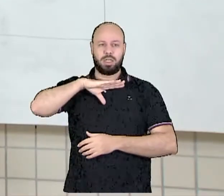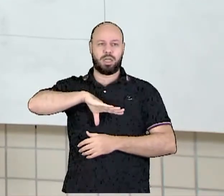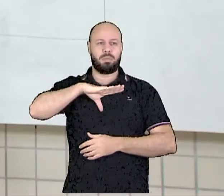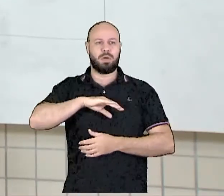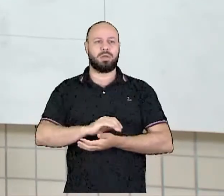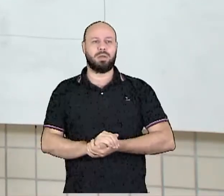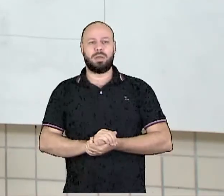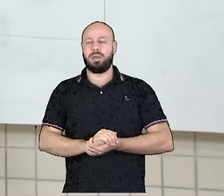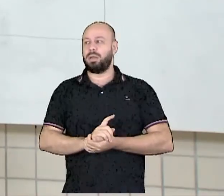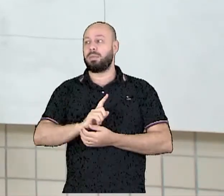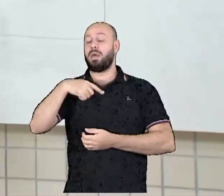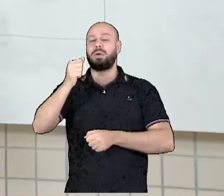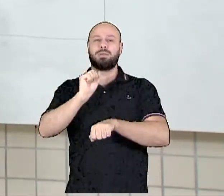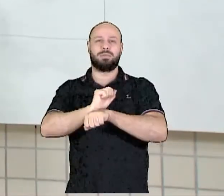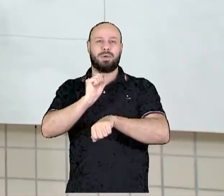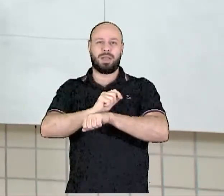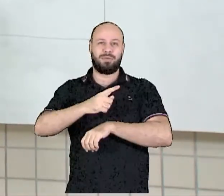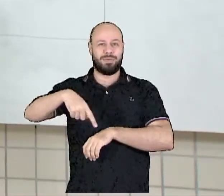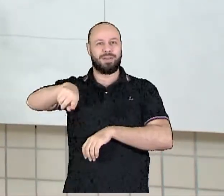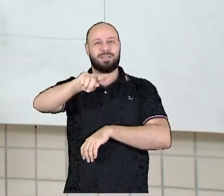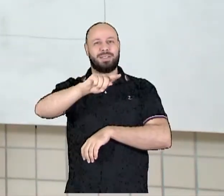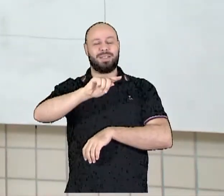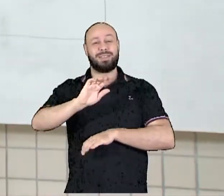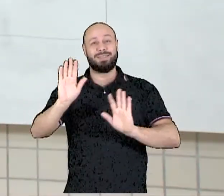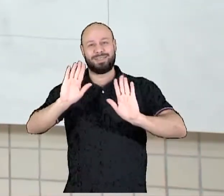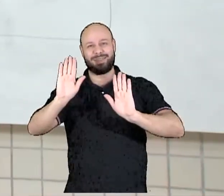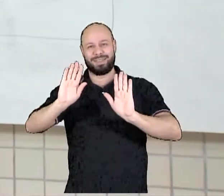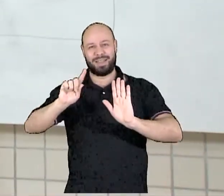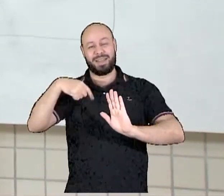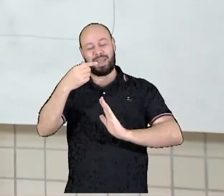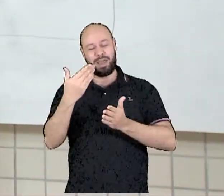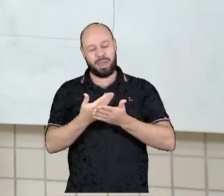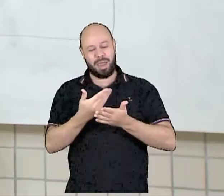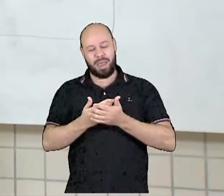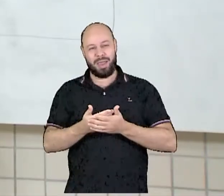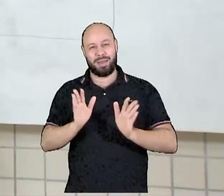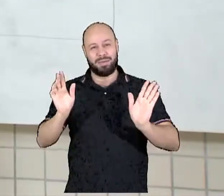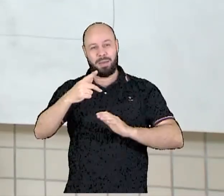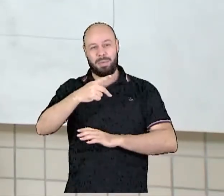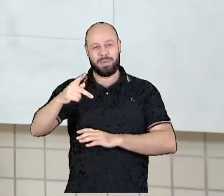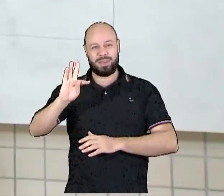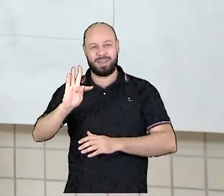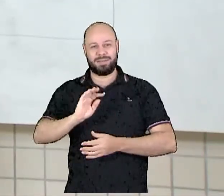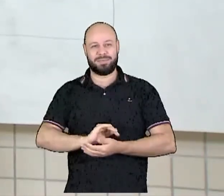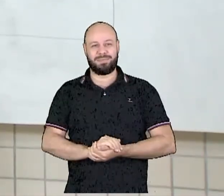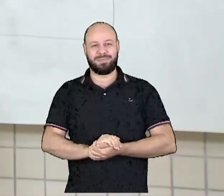e eu aguardo vocês até a próxima teleaula de PPT.